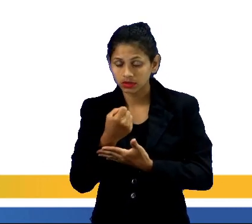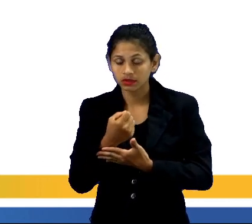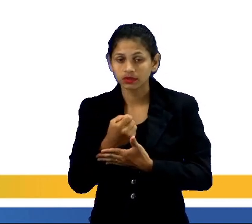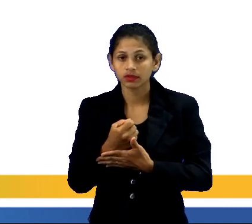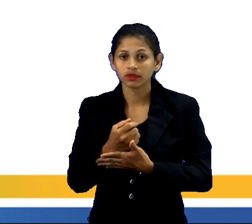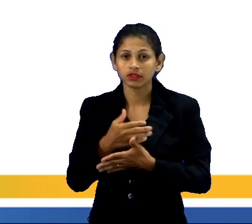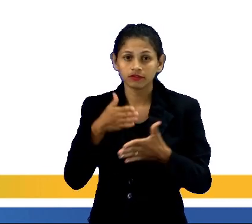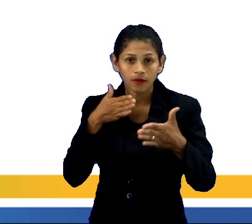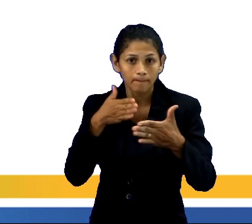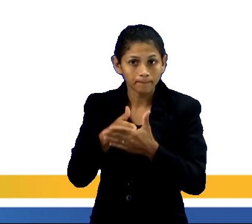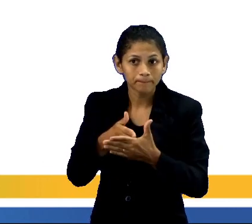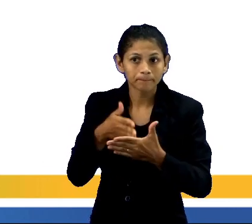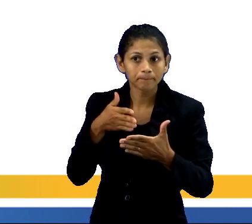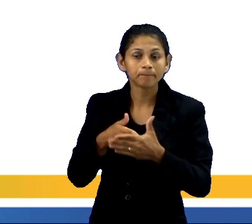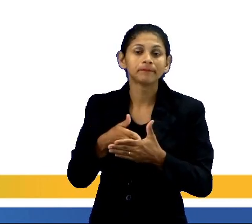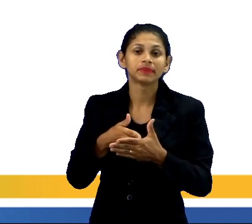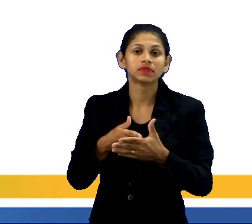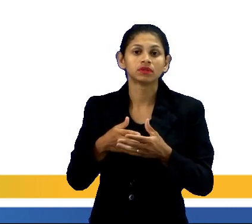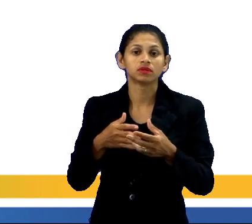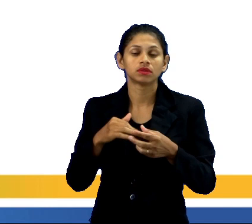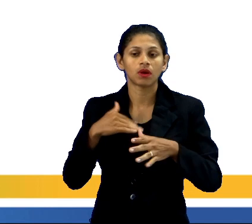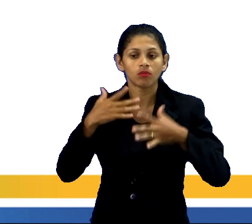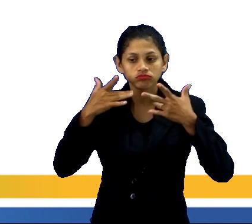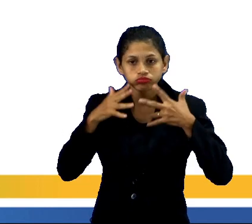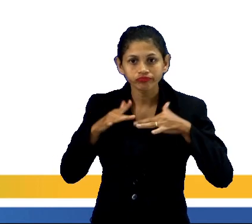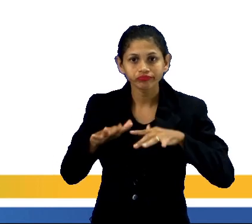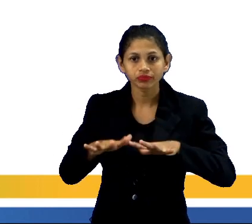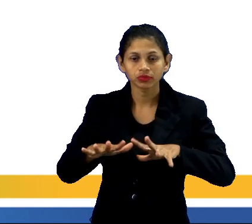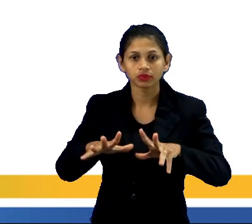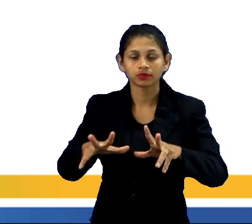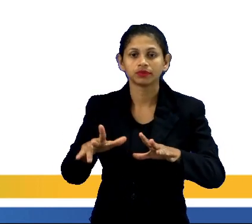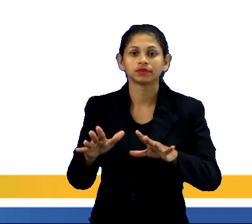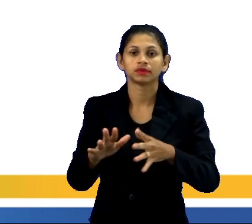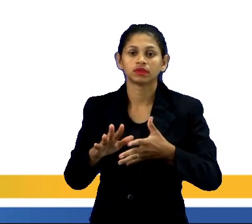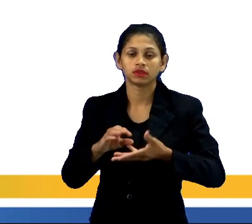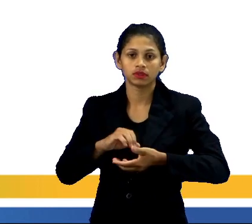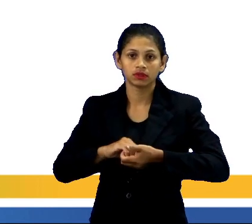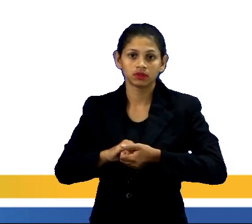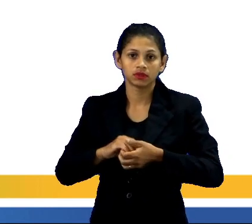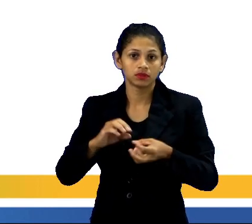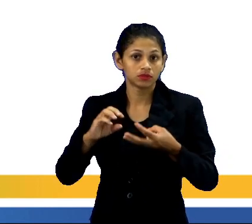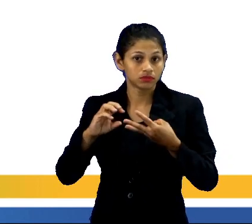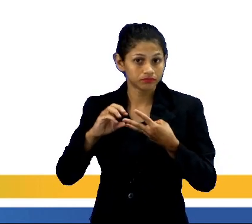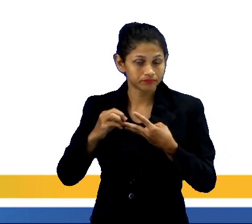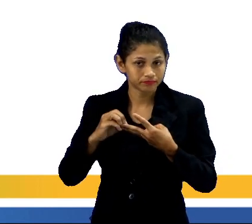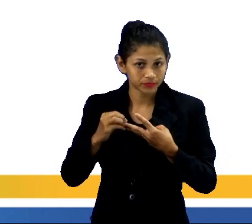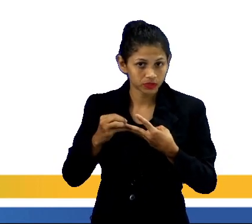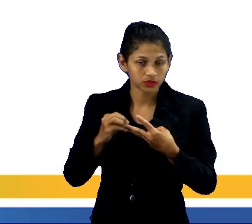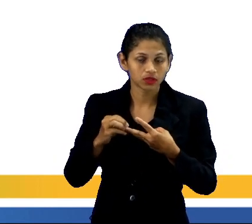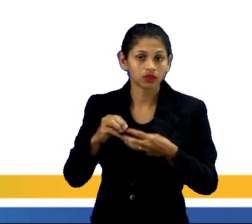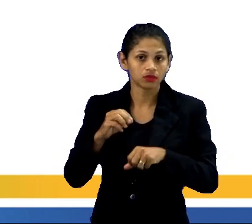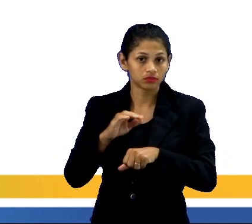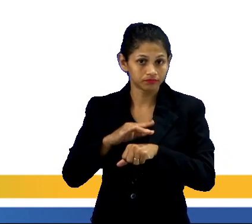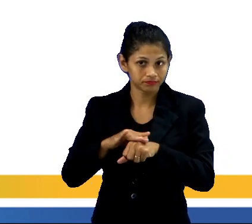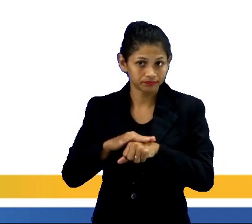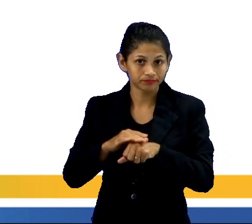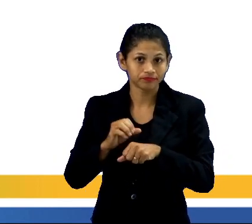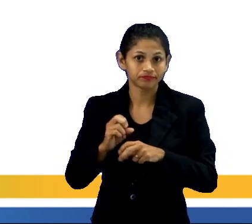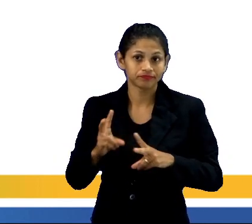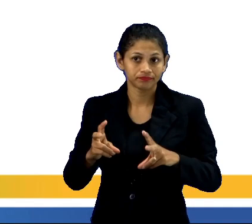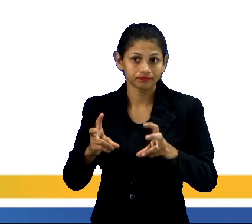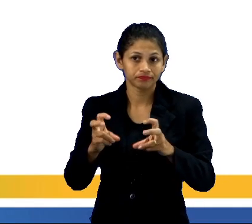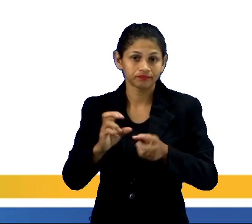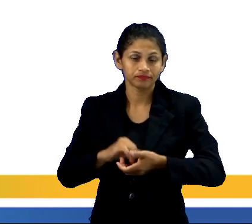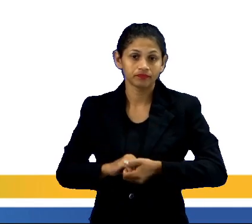vão inibir a questão da produção, né, dos hormônios que fazem com que esse tumor acabe